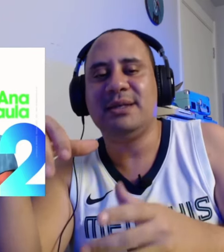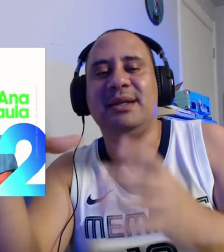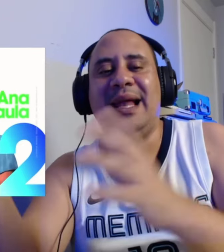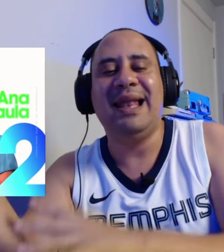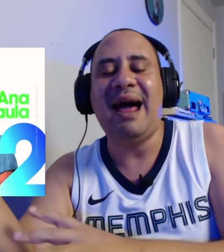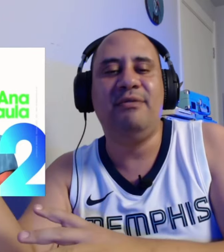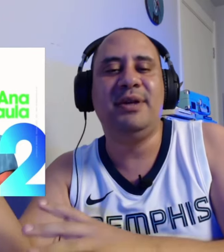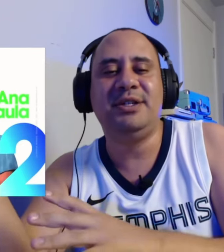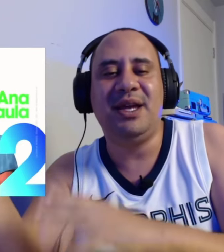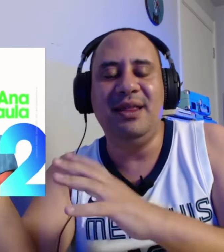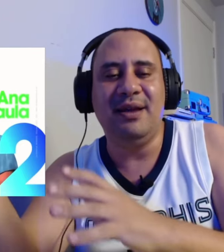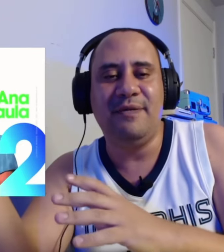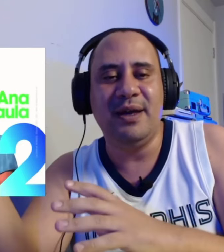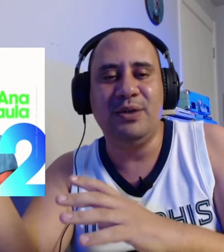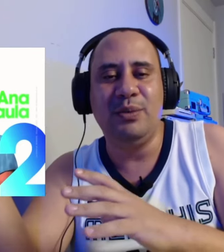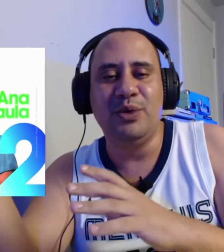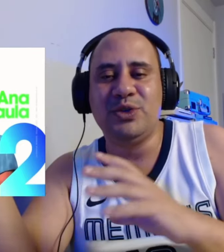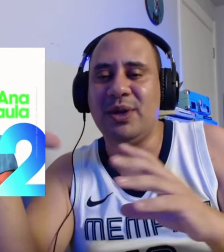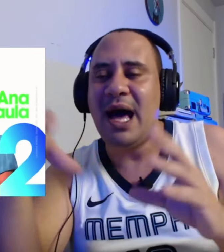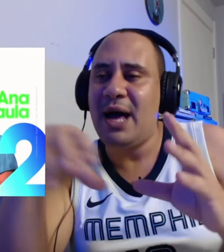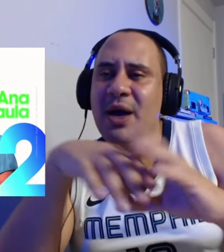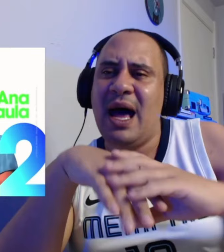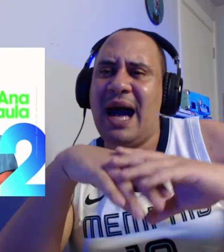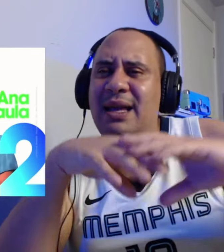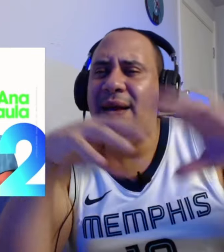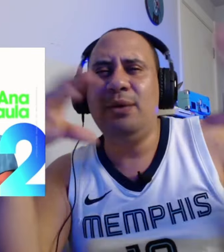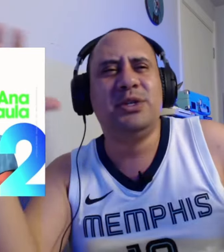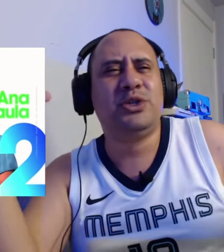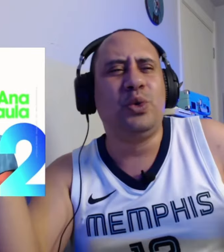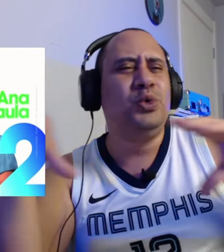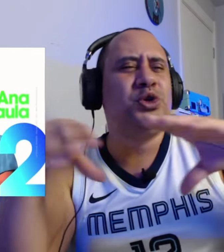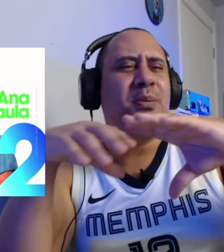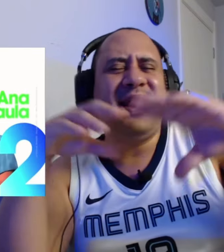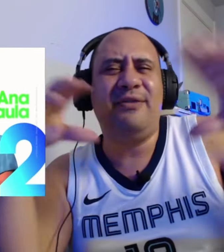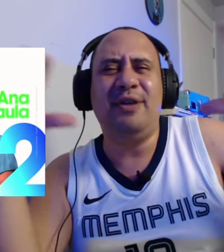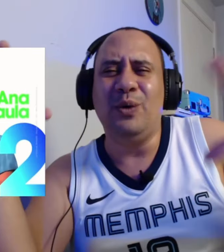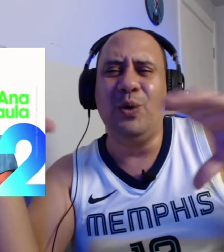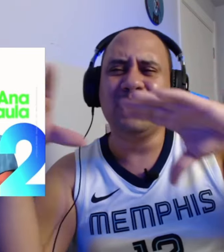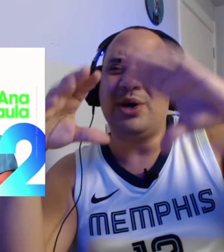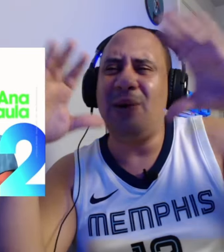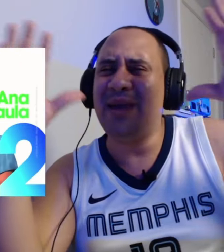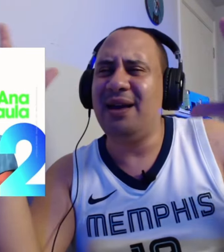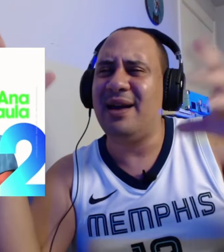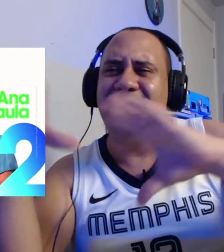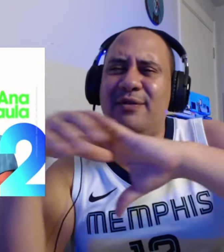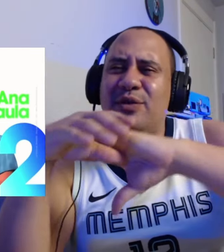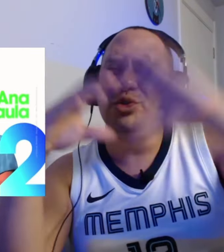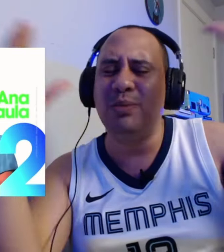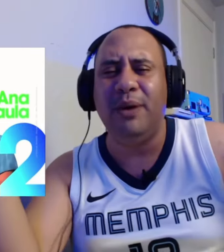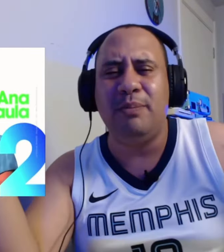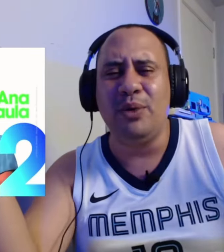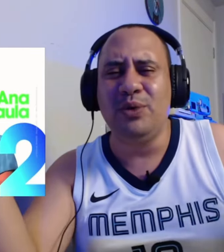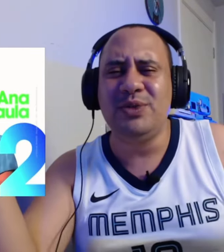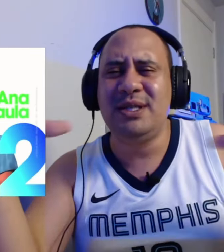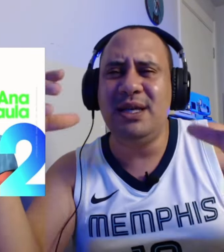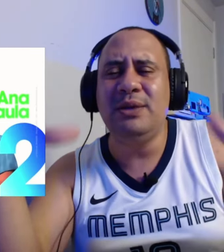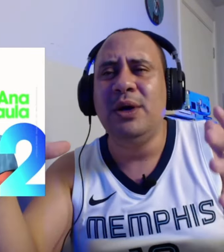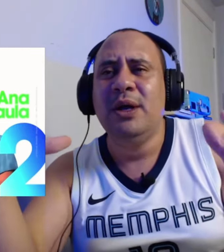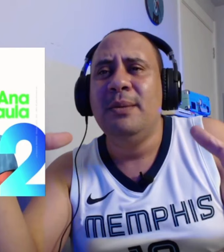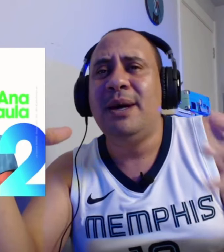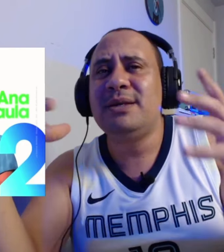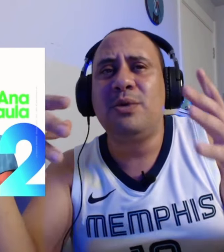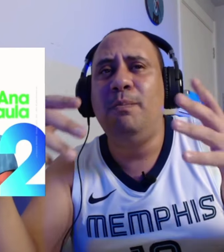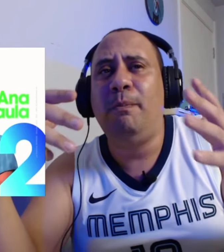mas na live de quinta-feira do Bolsonaro, aquilo era um estúdio maravilhoso, algo incrível, super